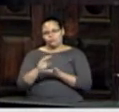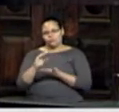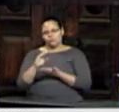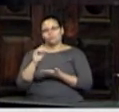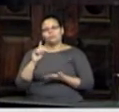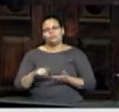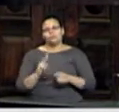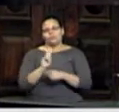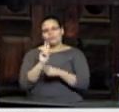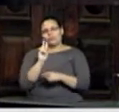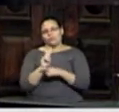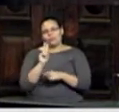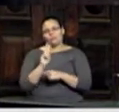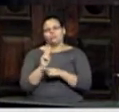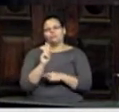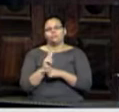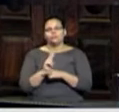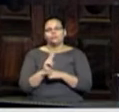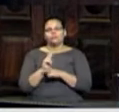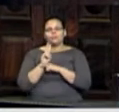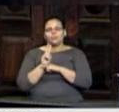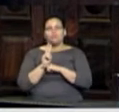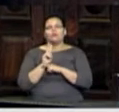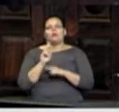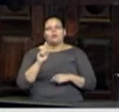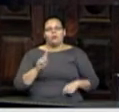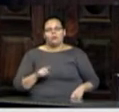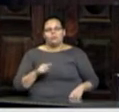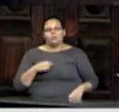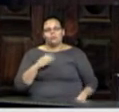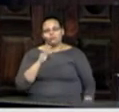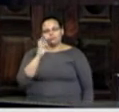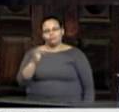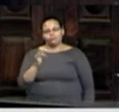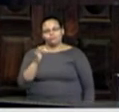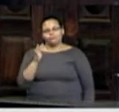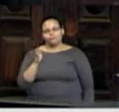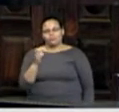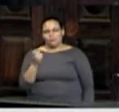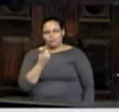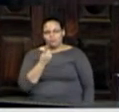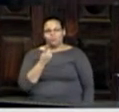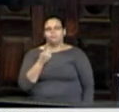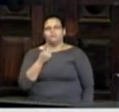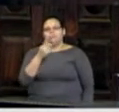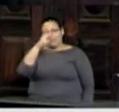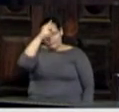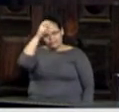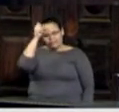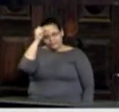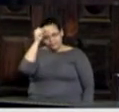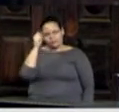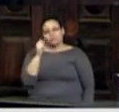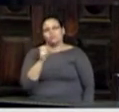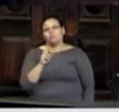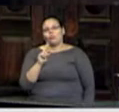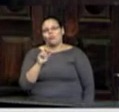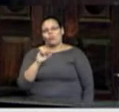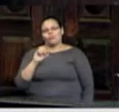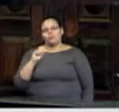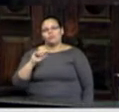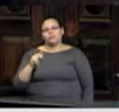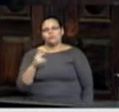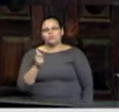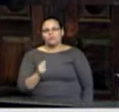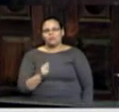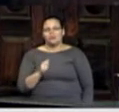dos empréstimos contraídos pela futura ex-prefeita Rosinha Garotinho. Isso quer